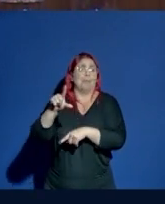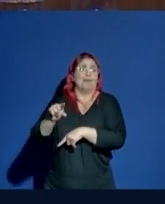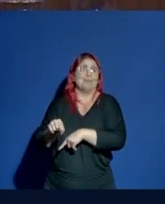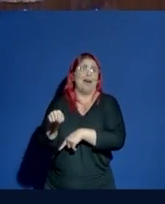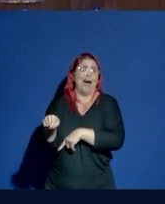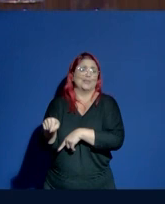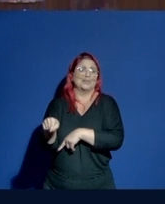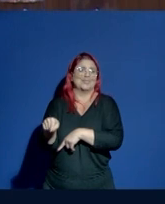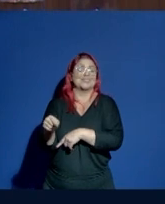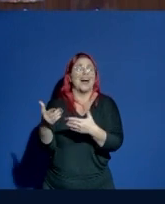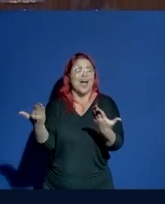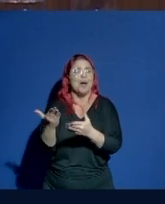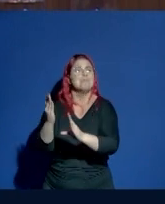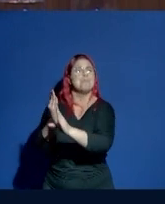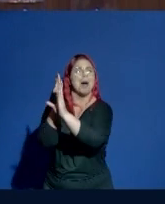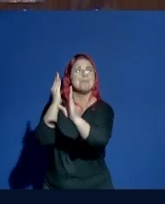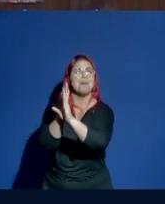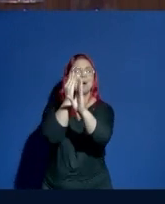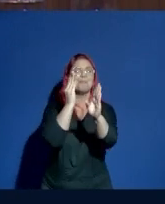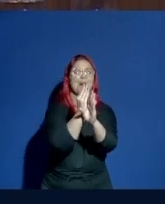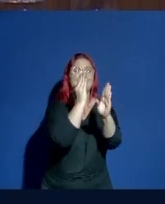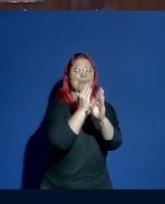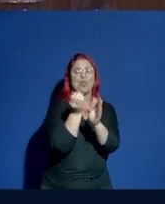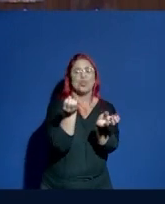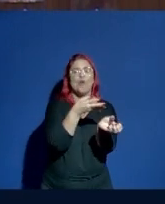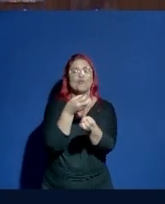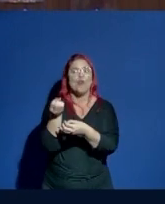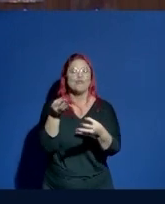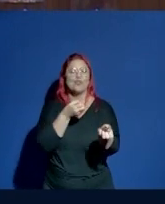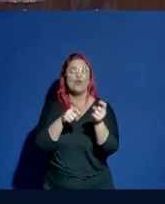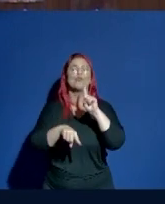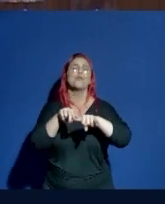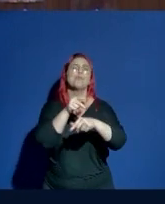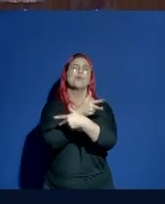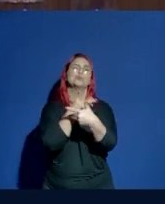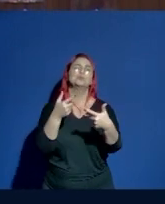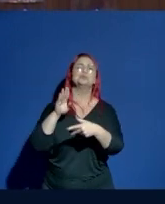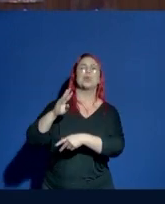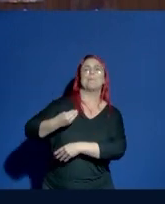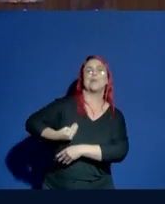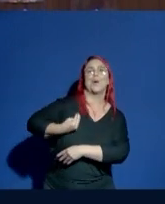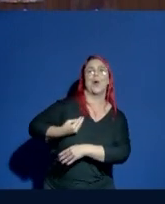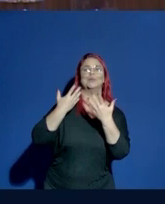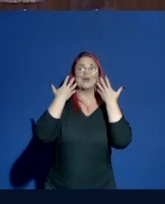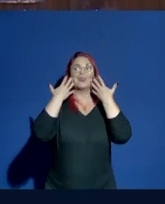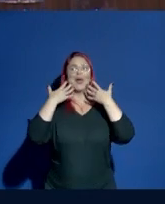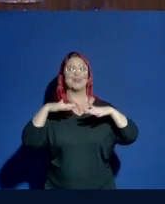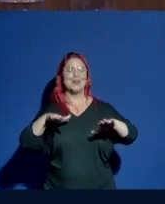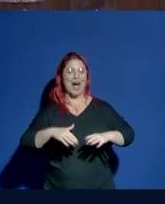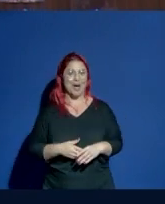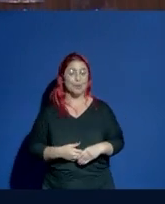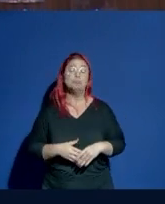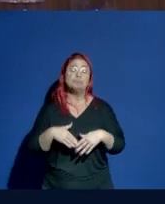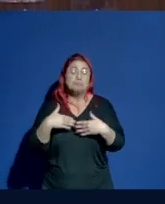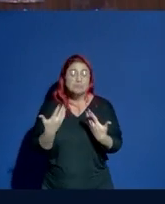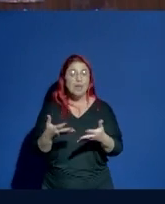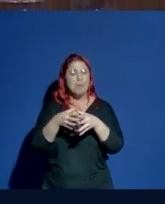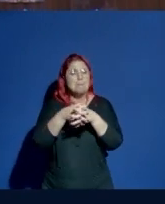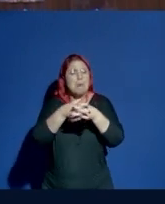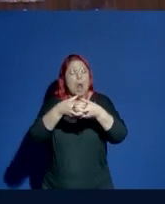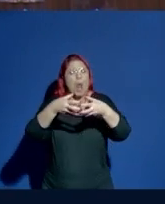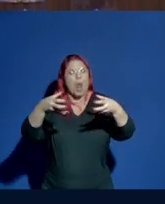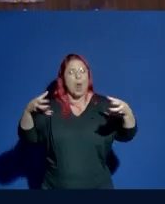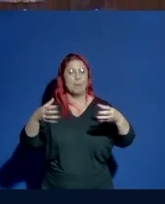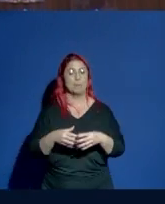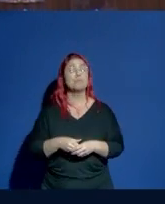E assim está descobrindo novos micro-organismos para outros tipos de pragas e doenças, então o crescimento é muito grande. Agora,